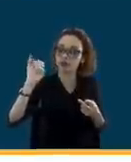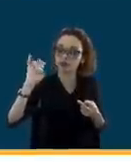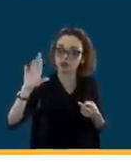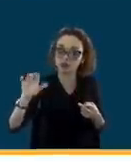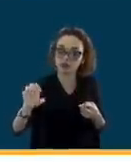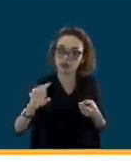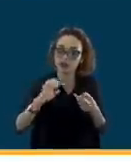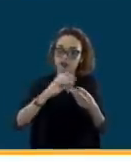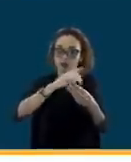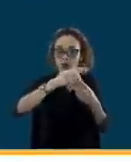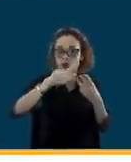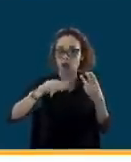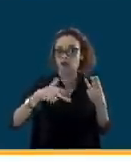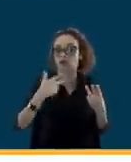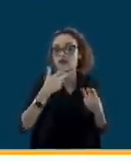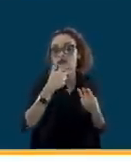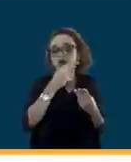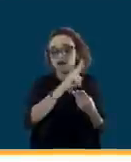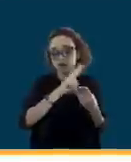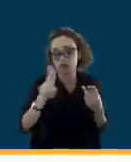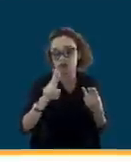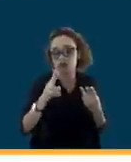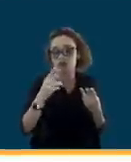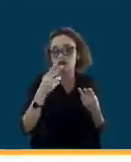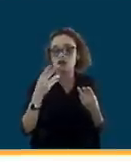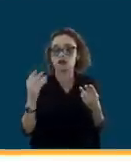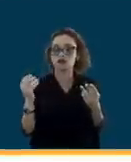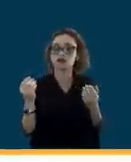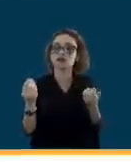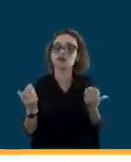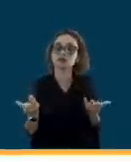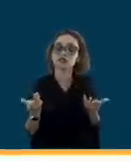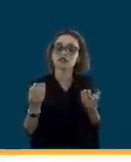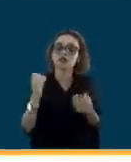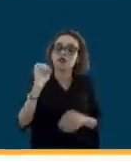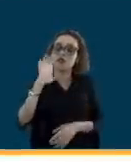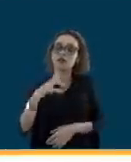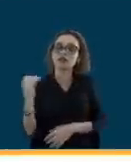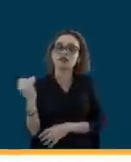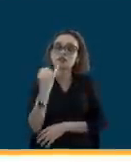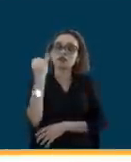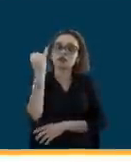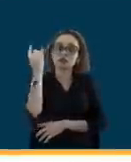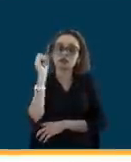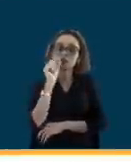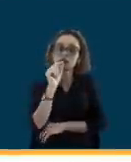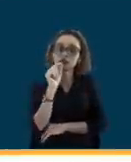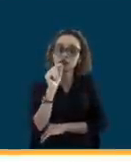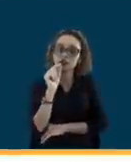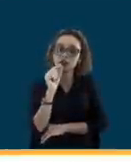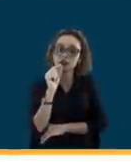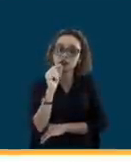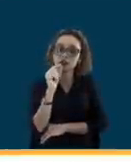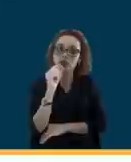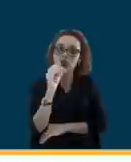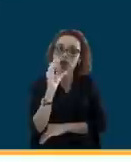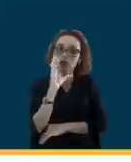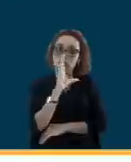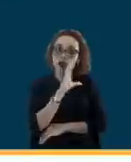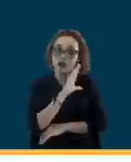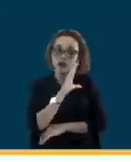partir desse aprofundamento. Então, é fundamental nós entendermos que a riqueza